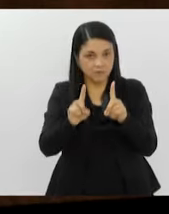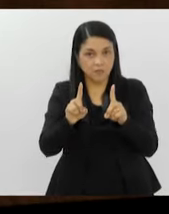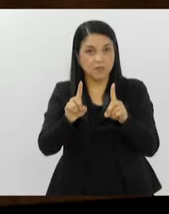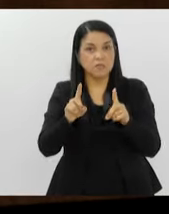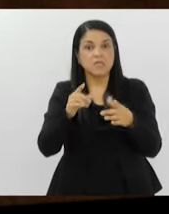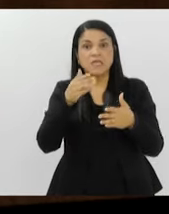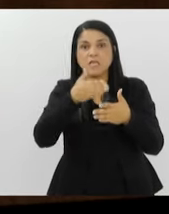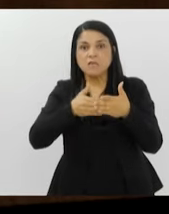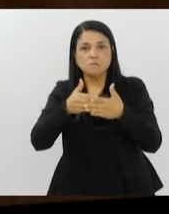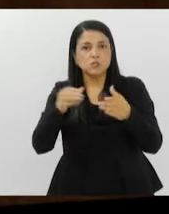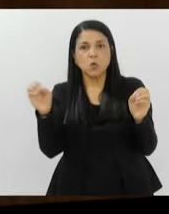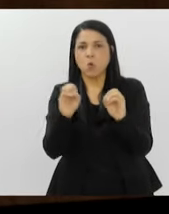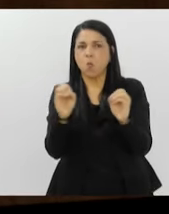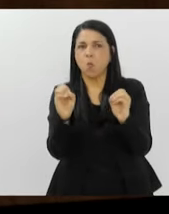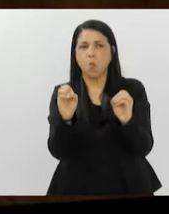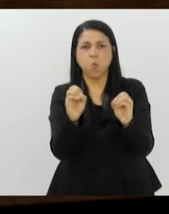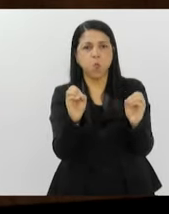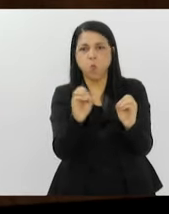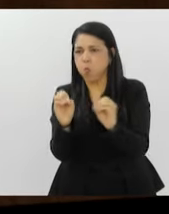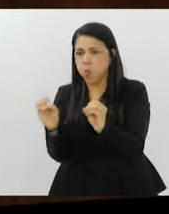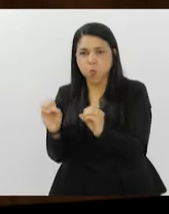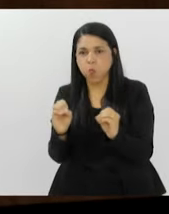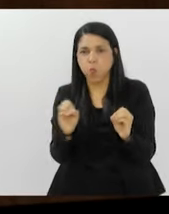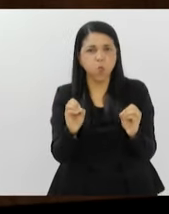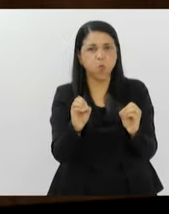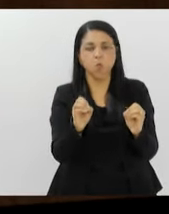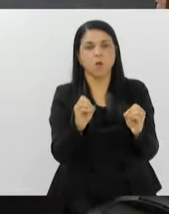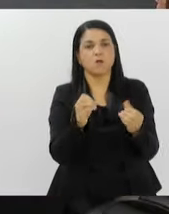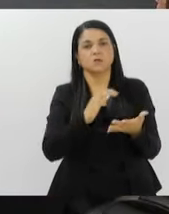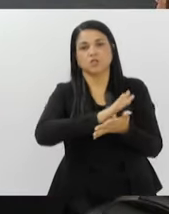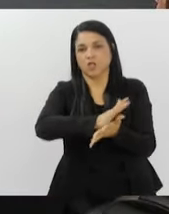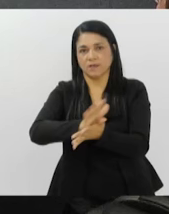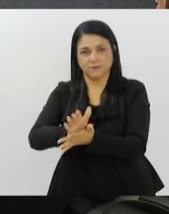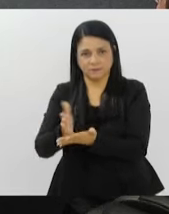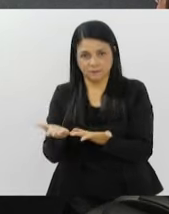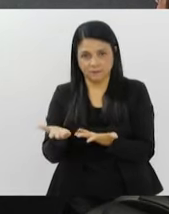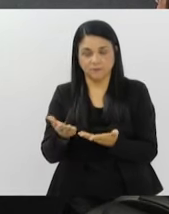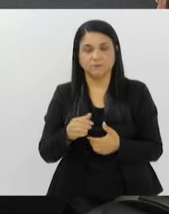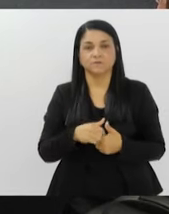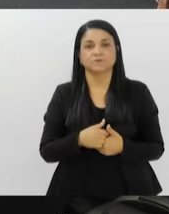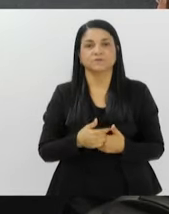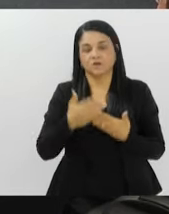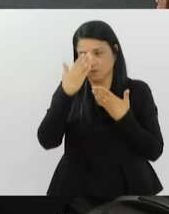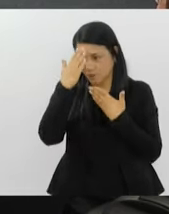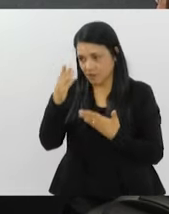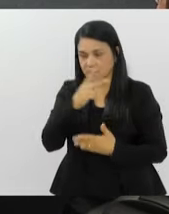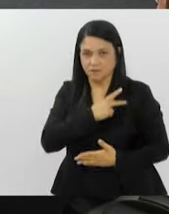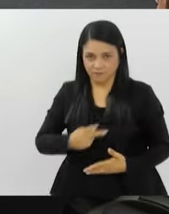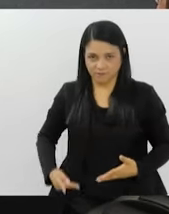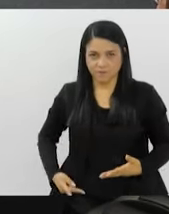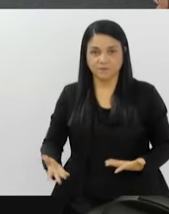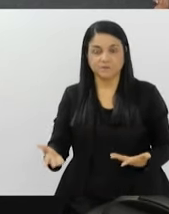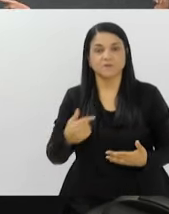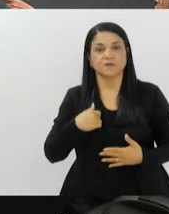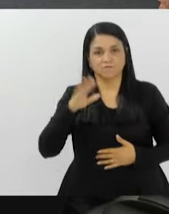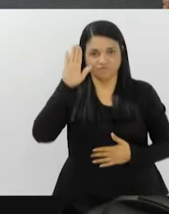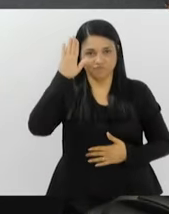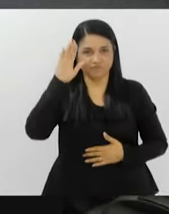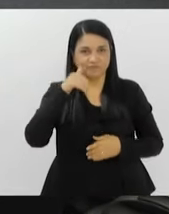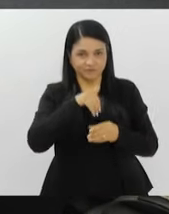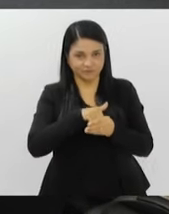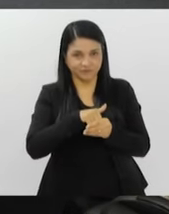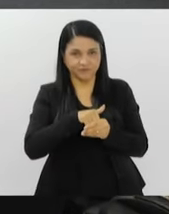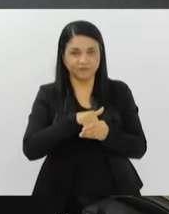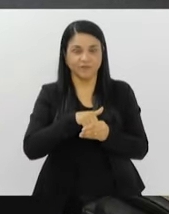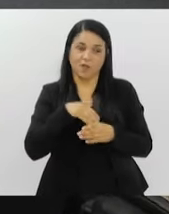qualquer tipo de intolerância Muito obrigado taju Deputado declarar voto Claro fui citado fui